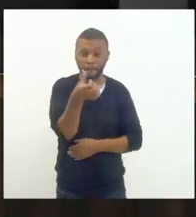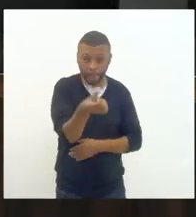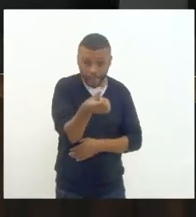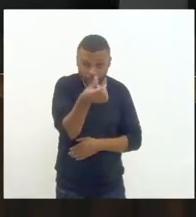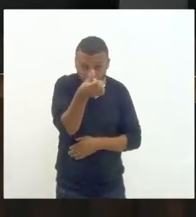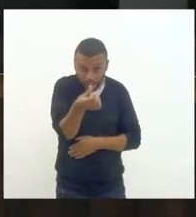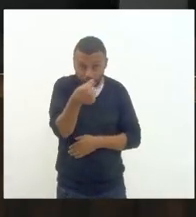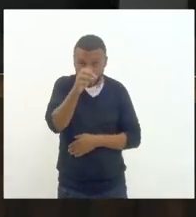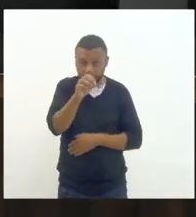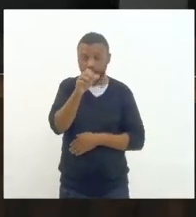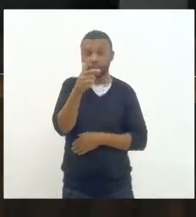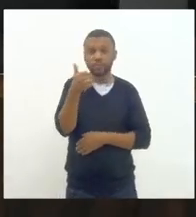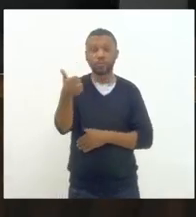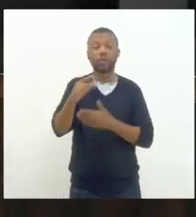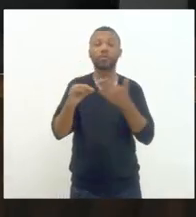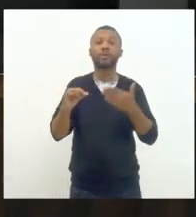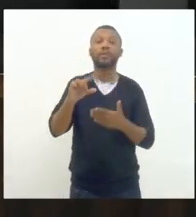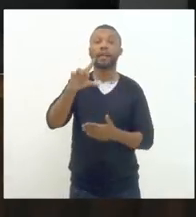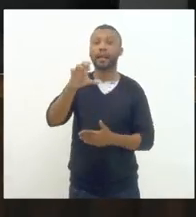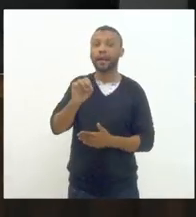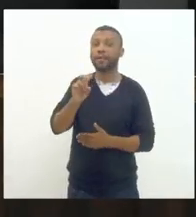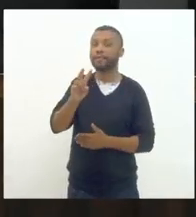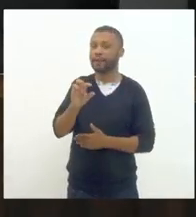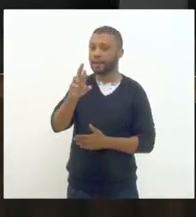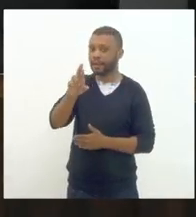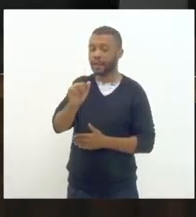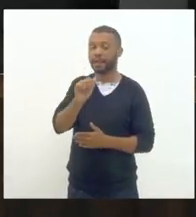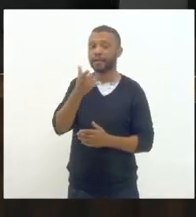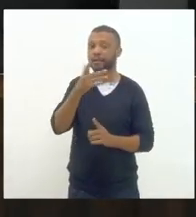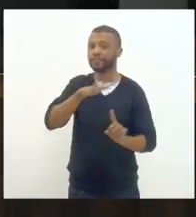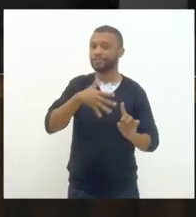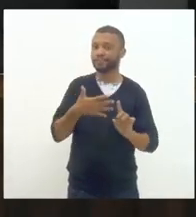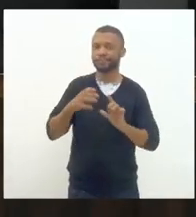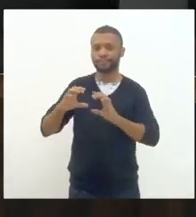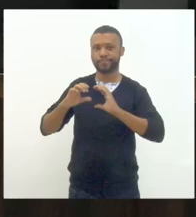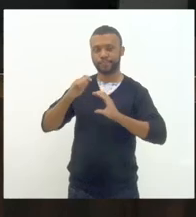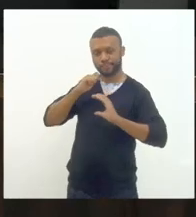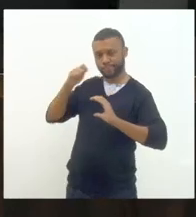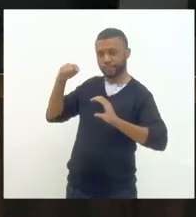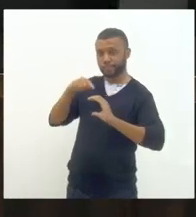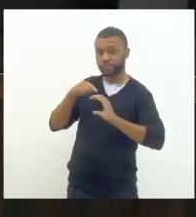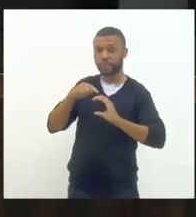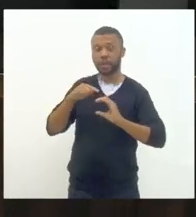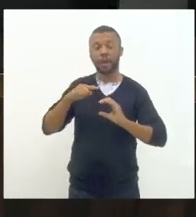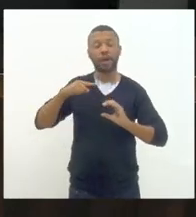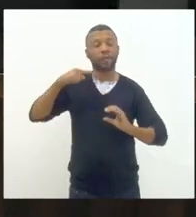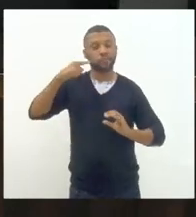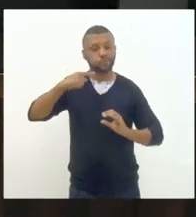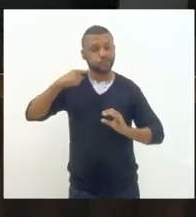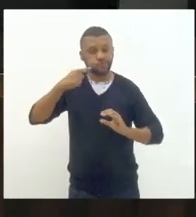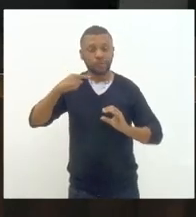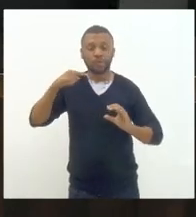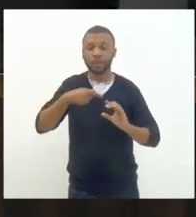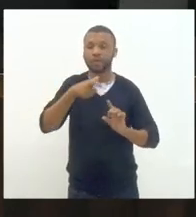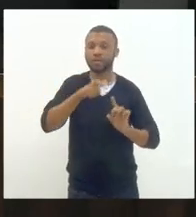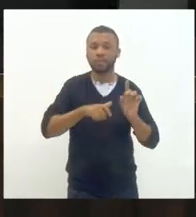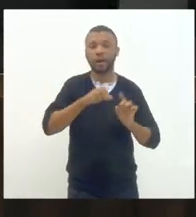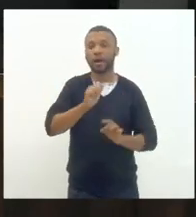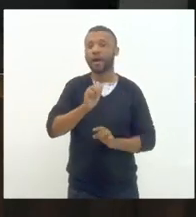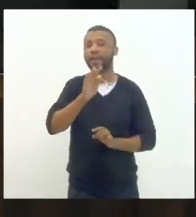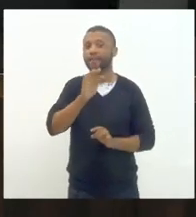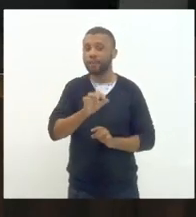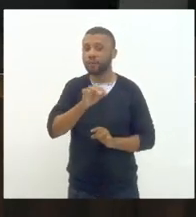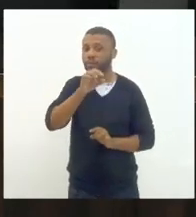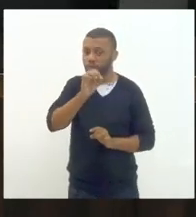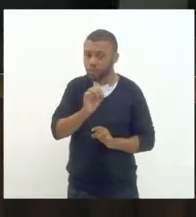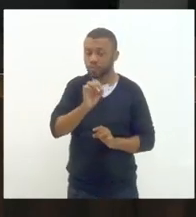603-21, de autoria do deputado Léo Vieira, que concede medalha Tiradentes, respectivo diploma, ao advogado doutor Afonso Henrique Destre, membro da